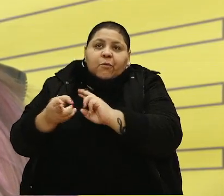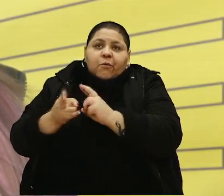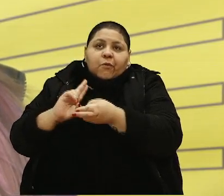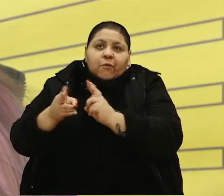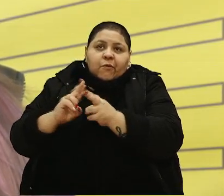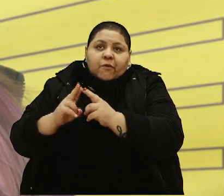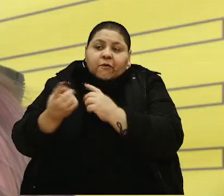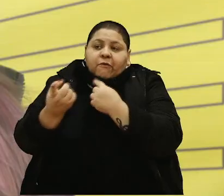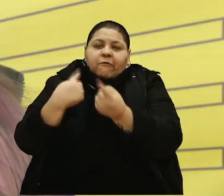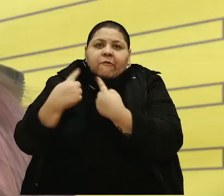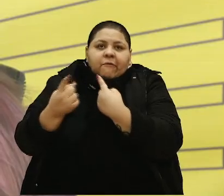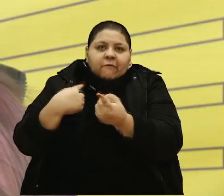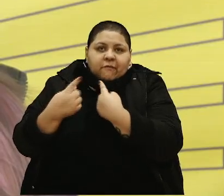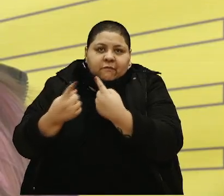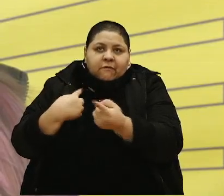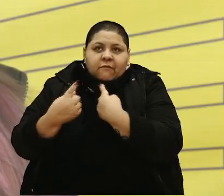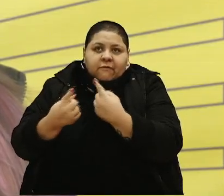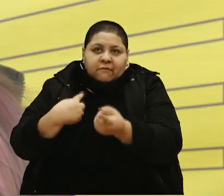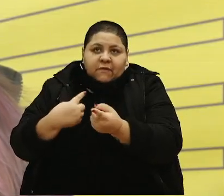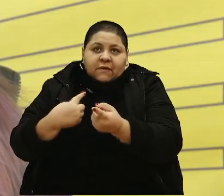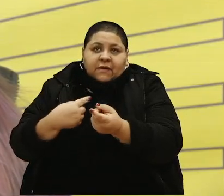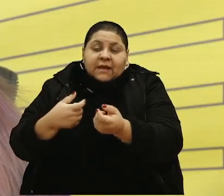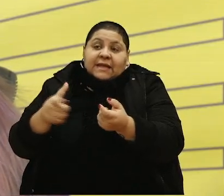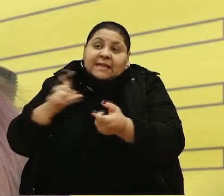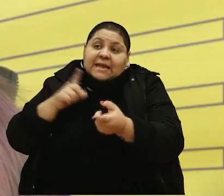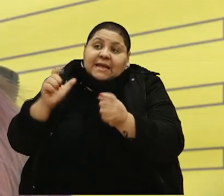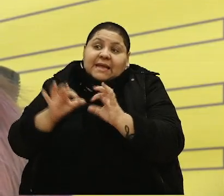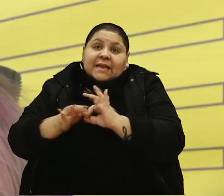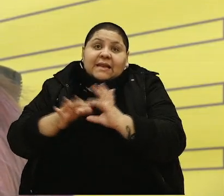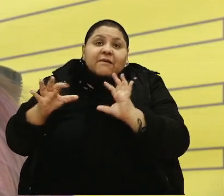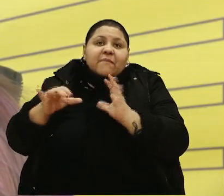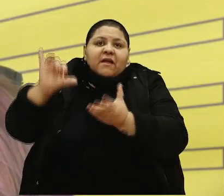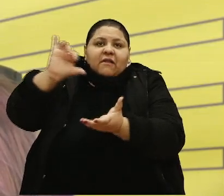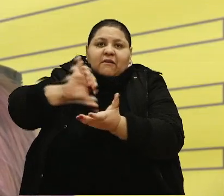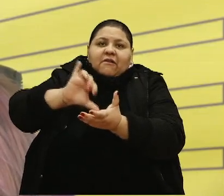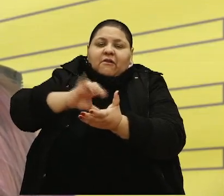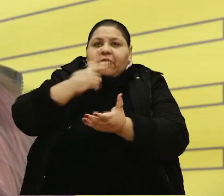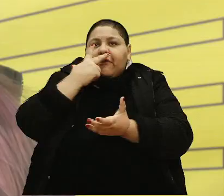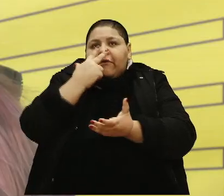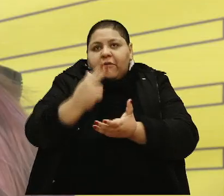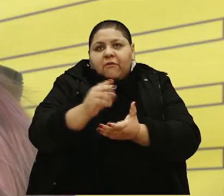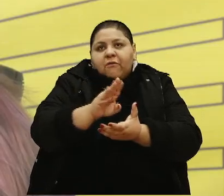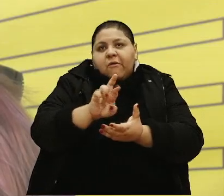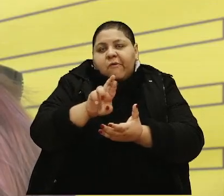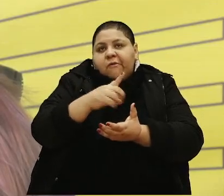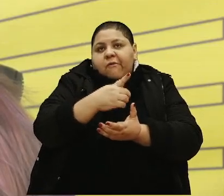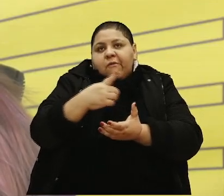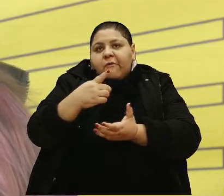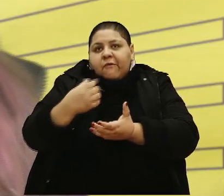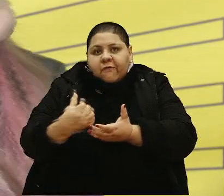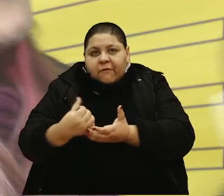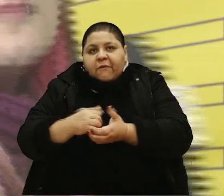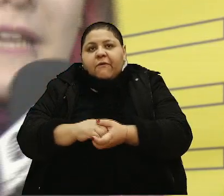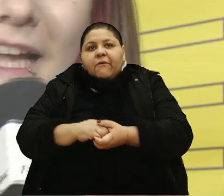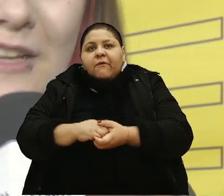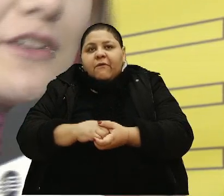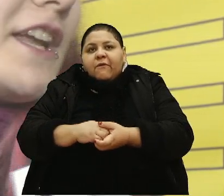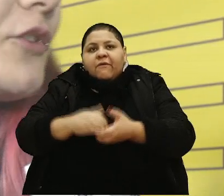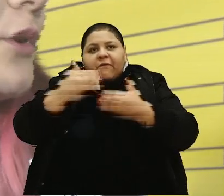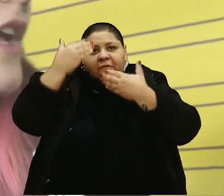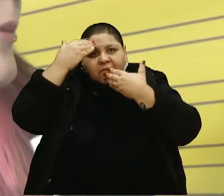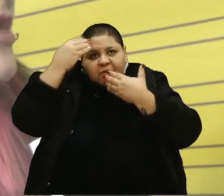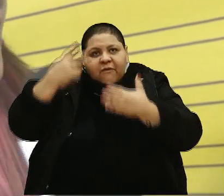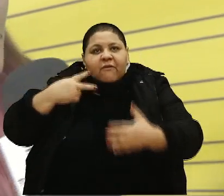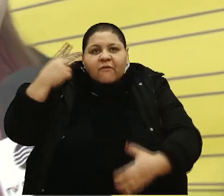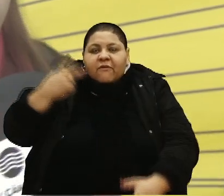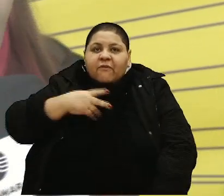nas perimetrais, que serviriam para desafogar o centro da cidade, assim como da BR-116. Obrigada,